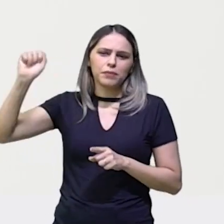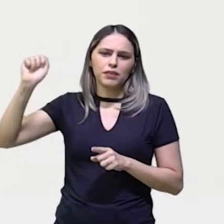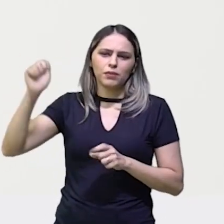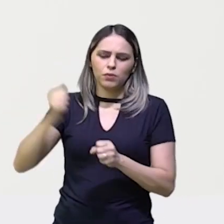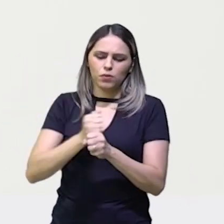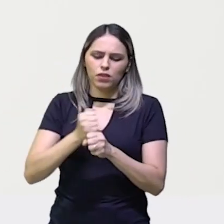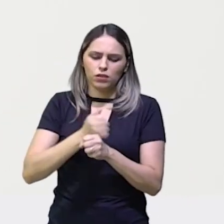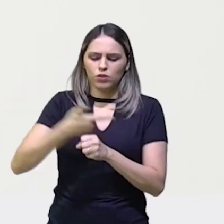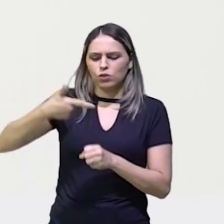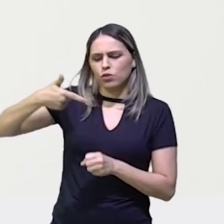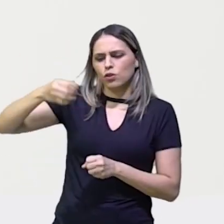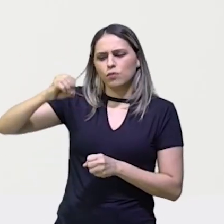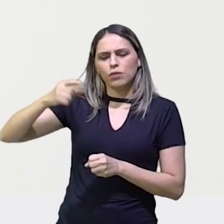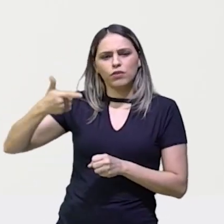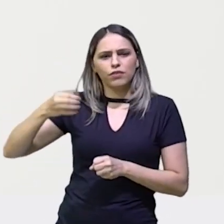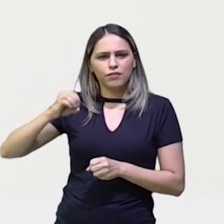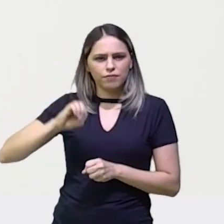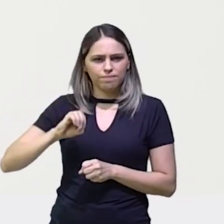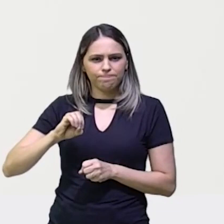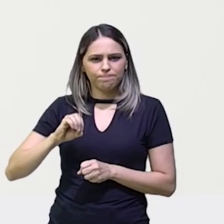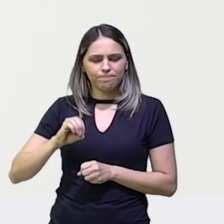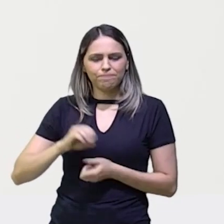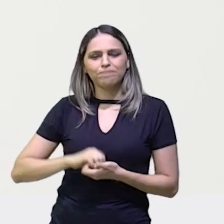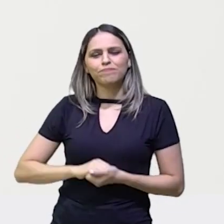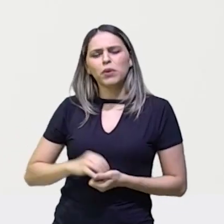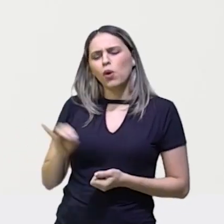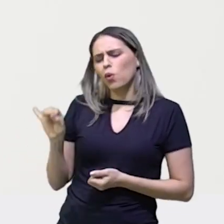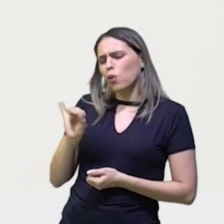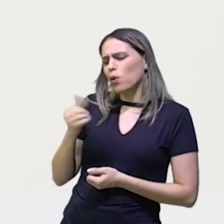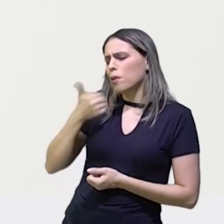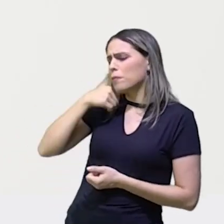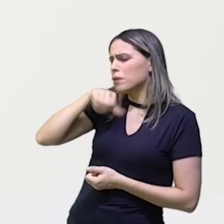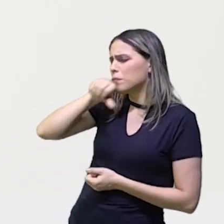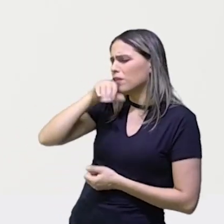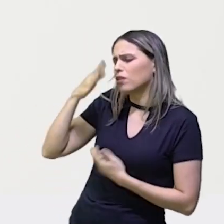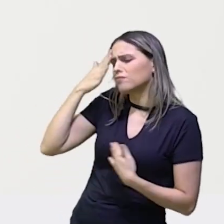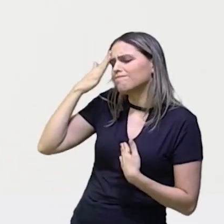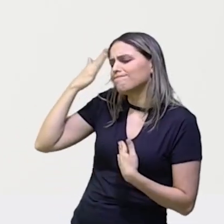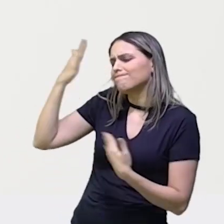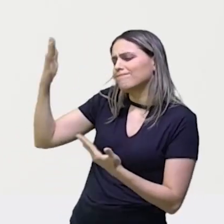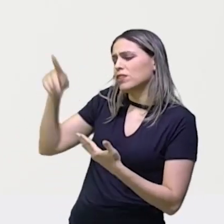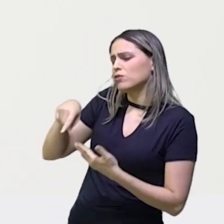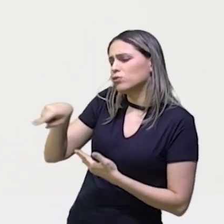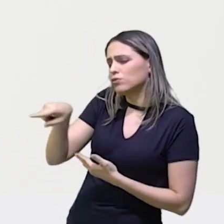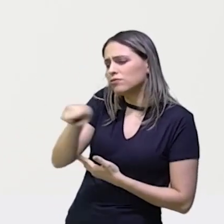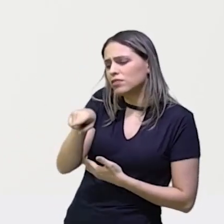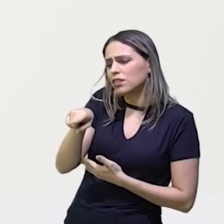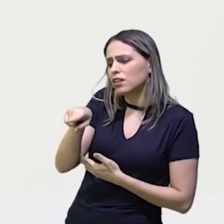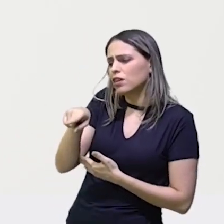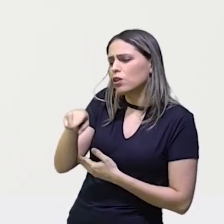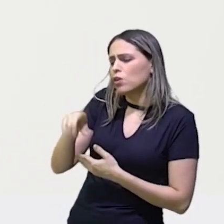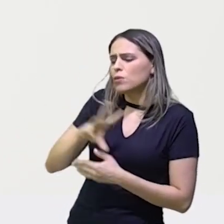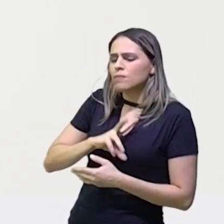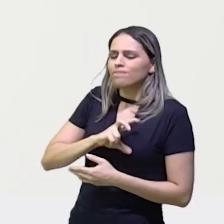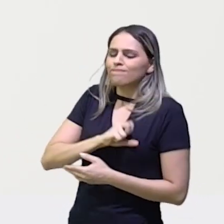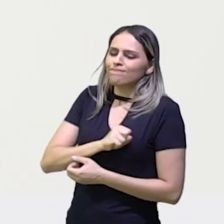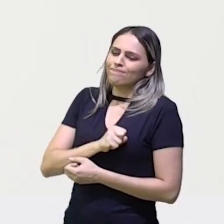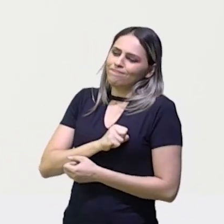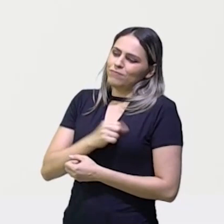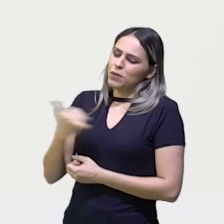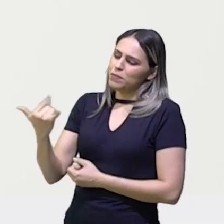abril de 2020. Oi, mãe. Eu gostaria de agradecer a senhora por me amar